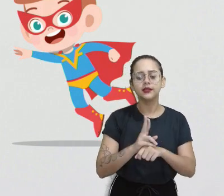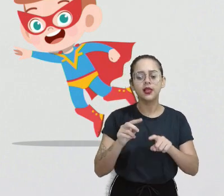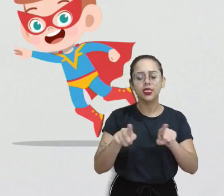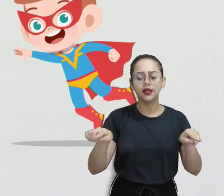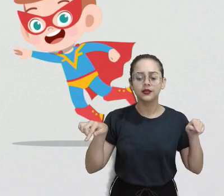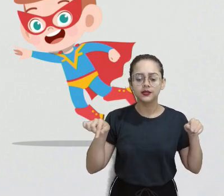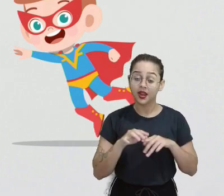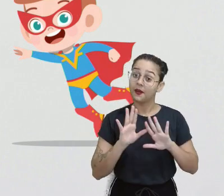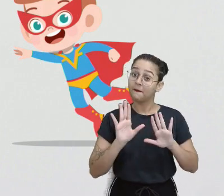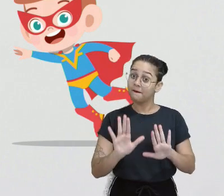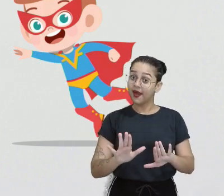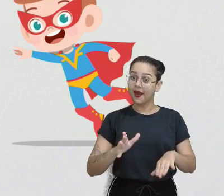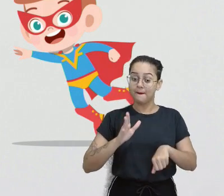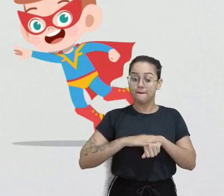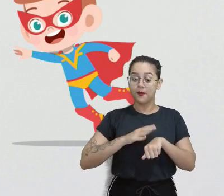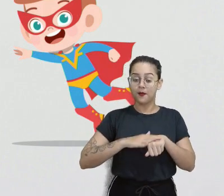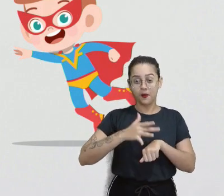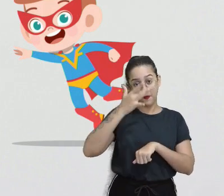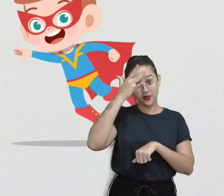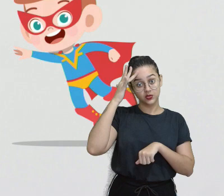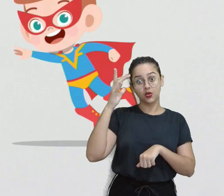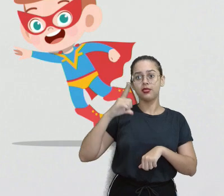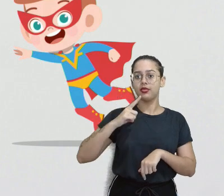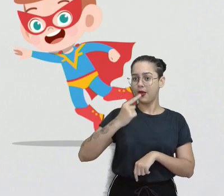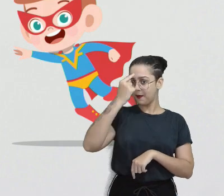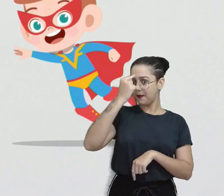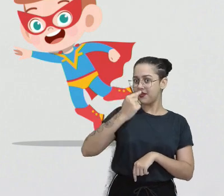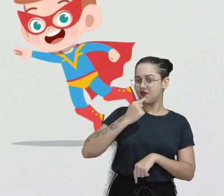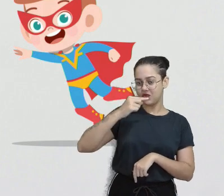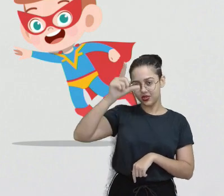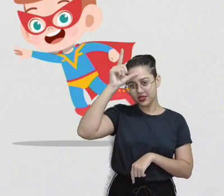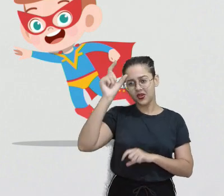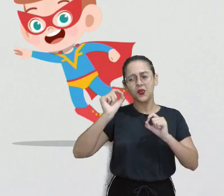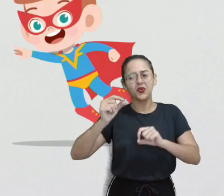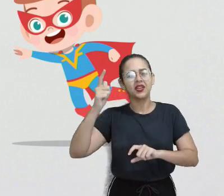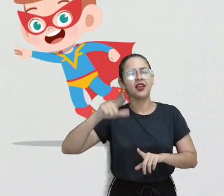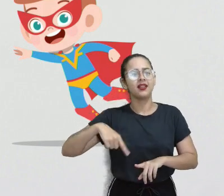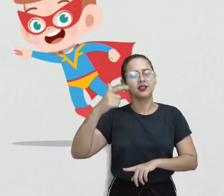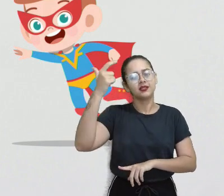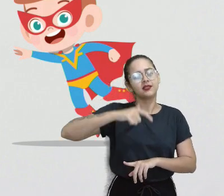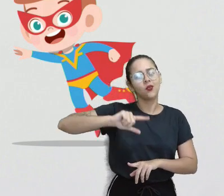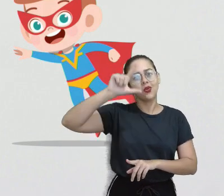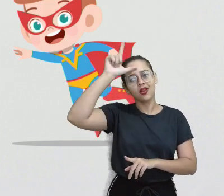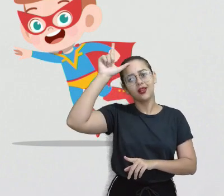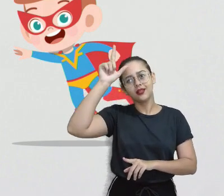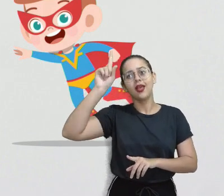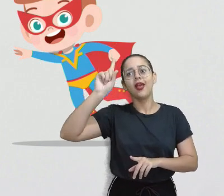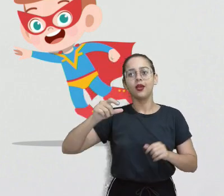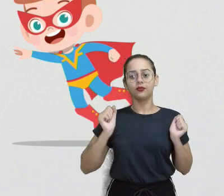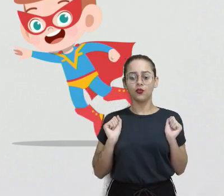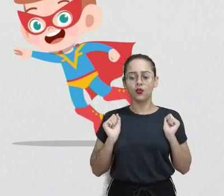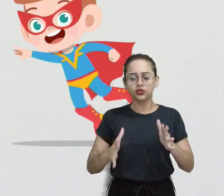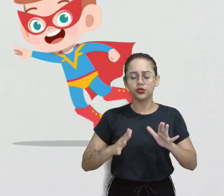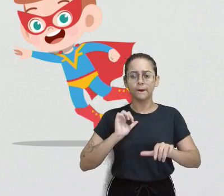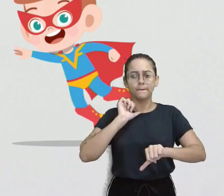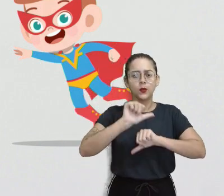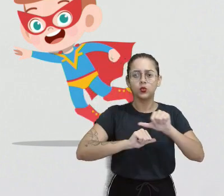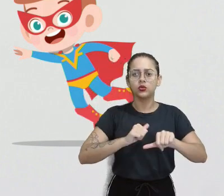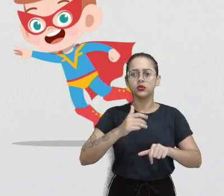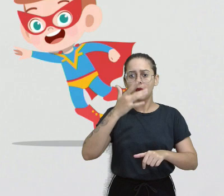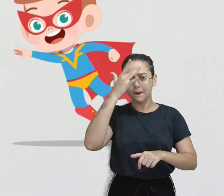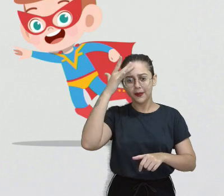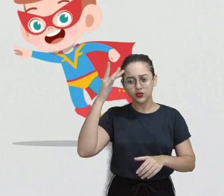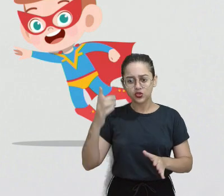vezes, a própria pessoa tem esse perfil de liderança. Então, o que é ser um líder? É um agente de mudanças, alguém capaz de